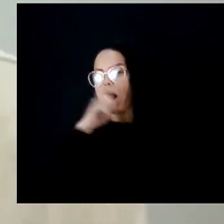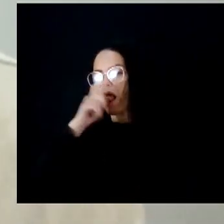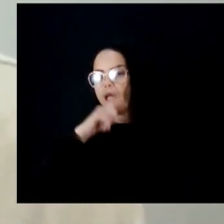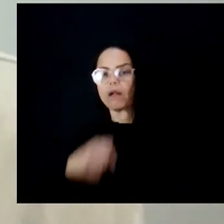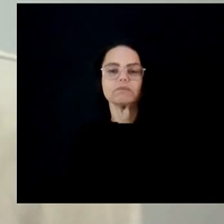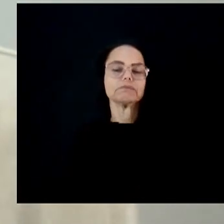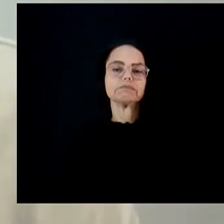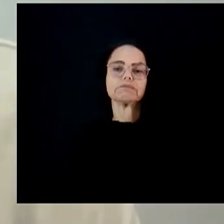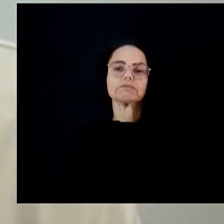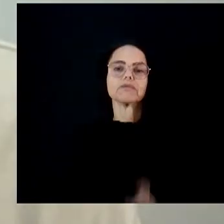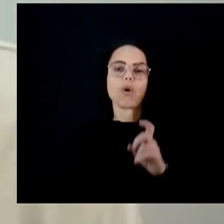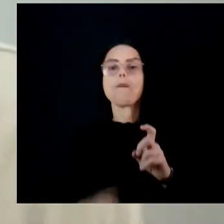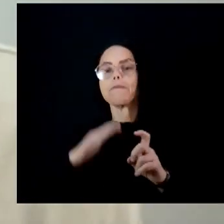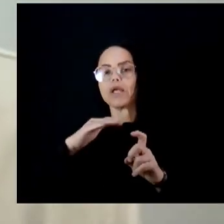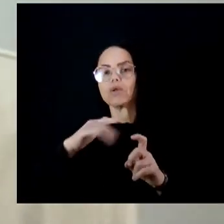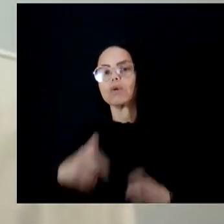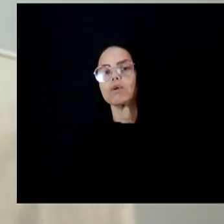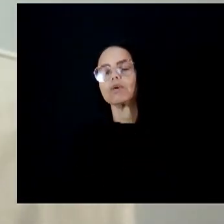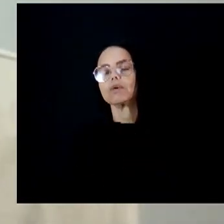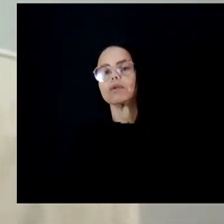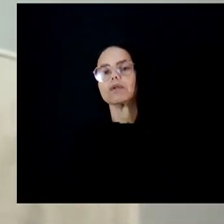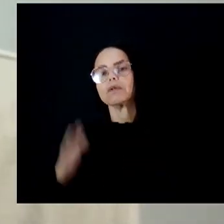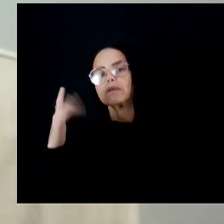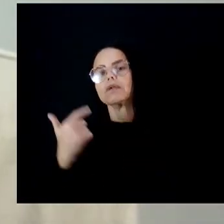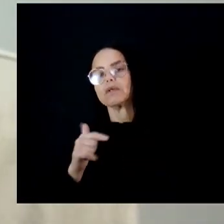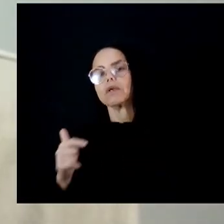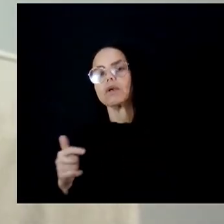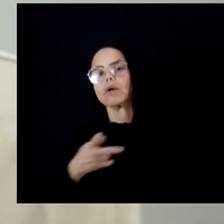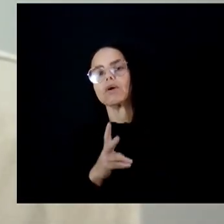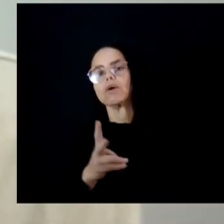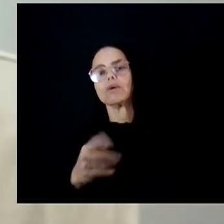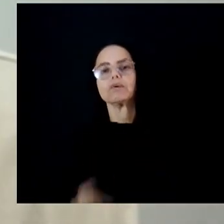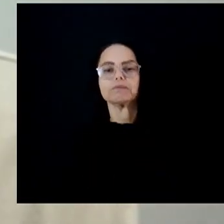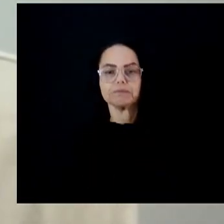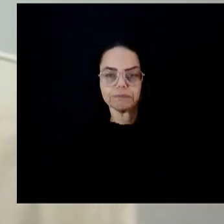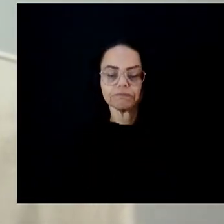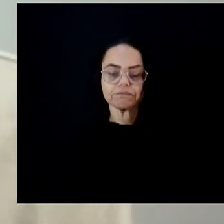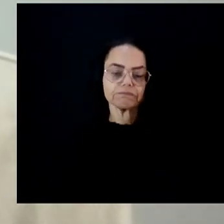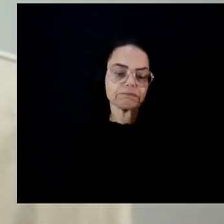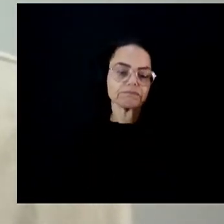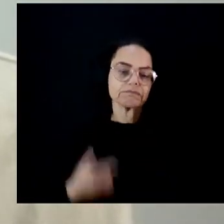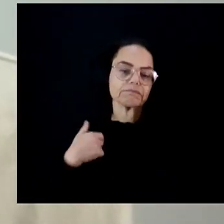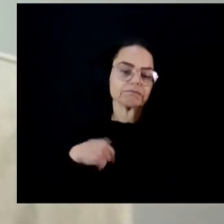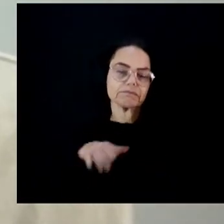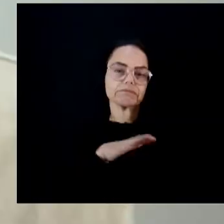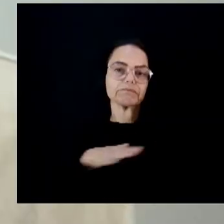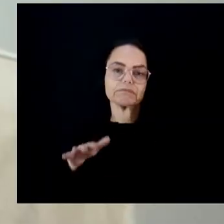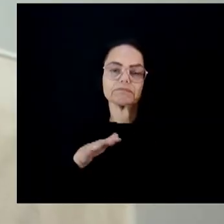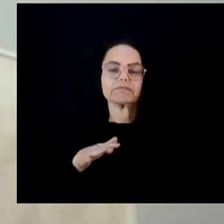gente não tem tanta frequência quanto países que estão na borda de placas,